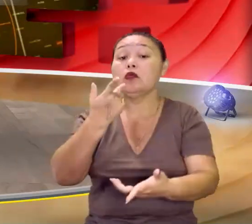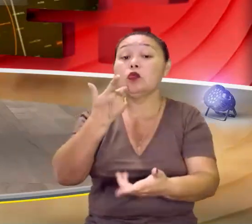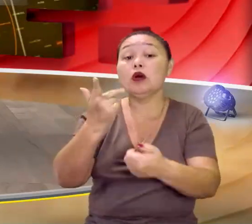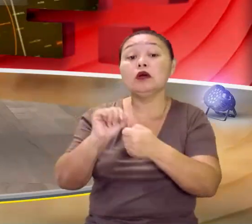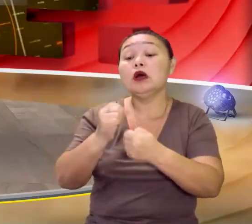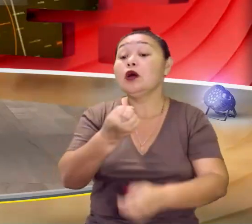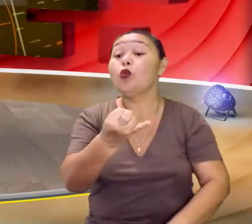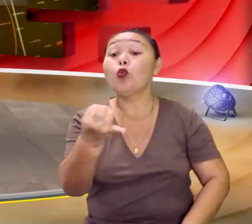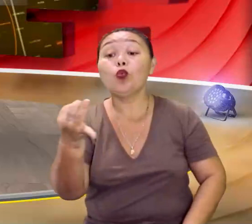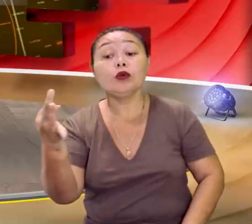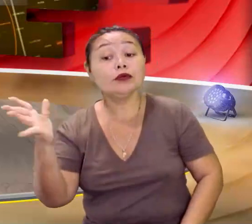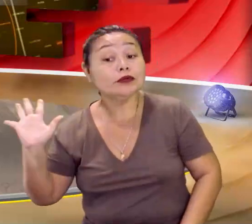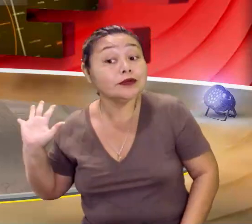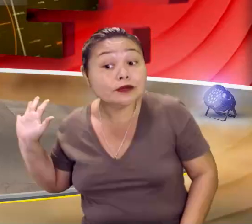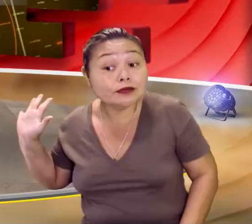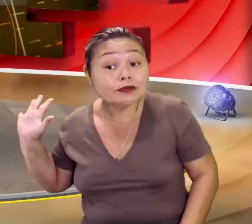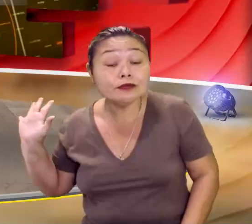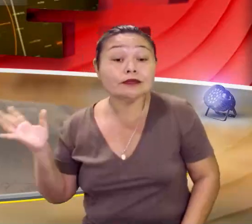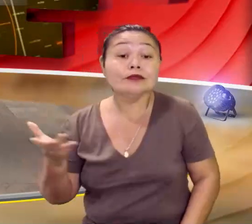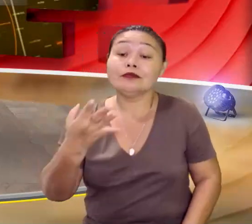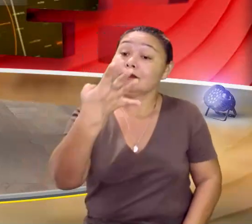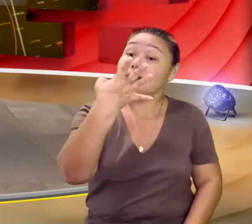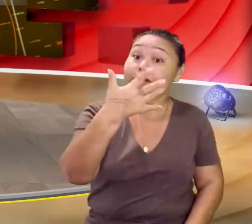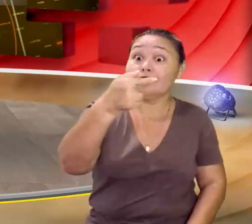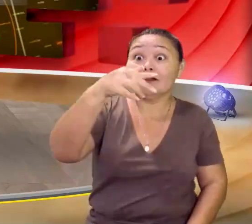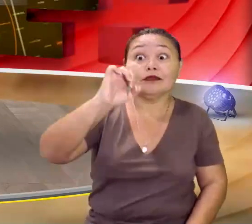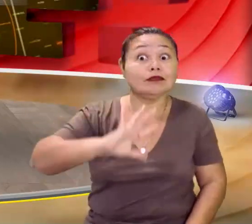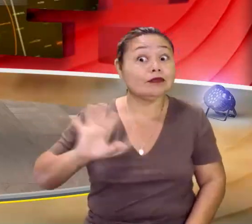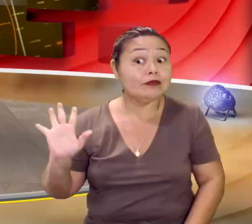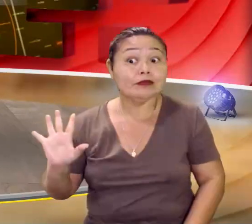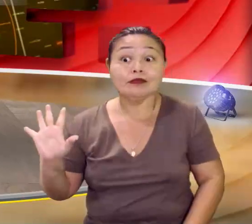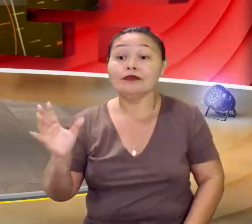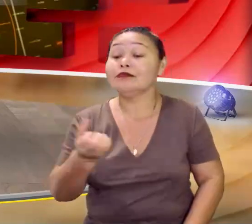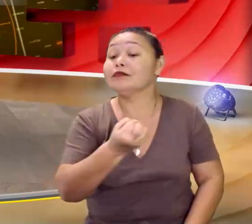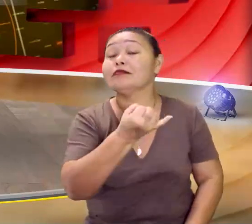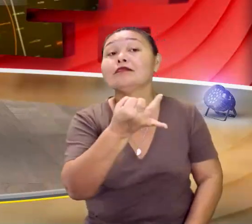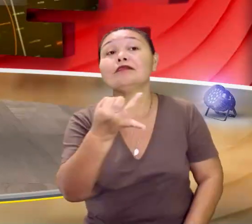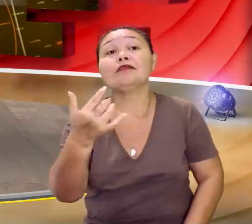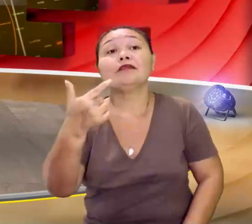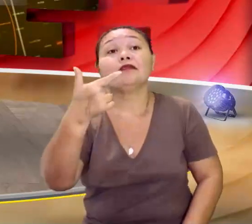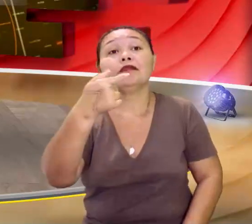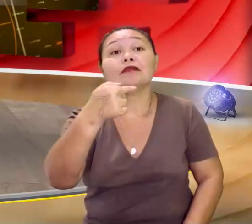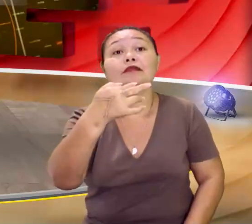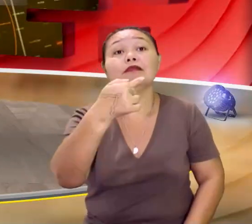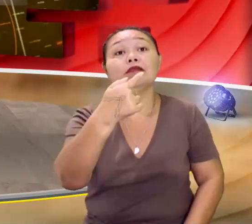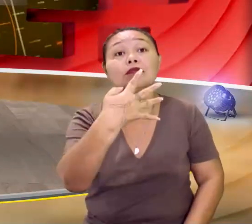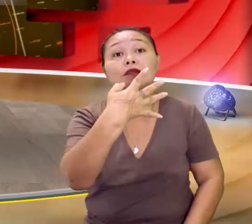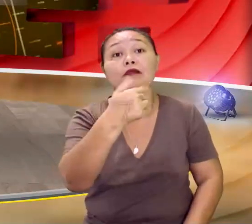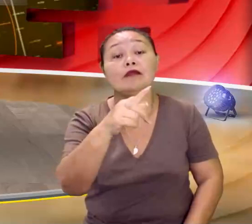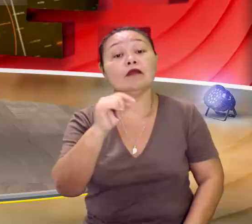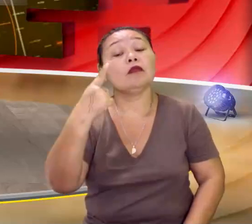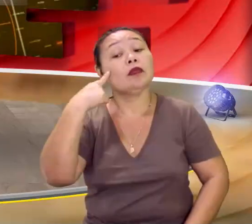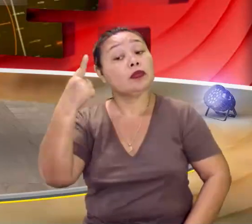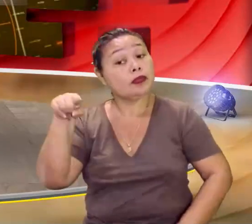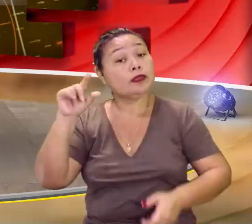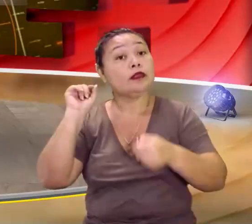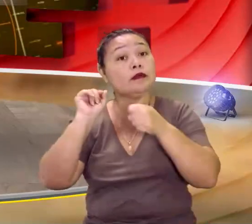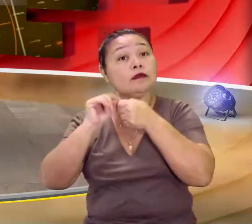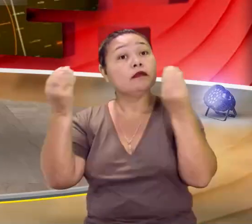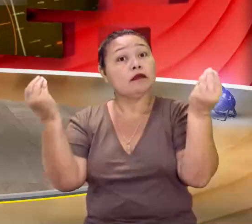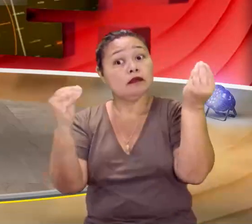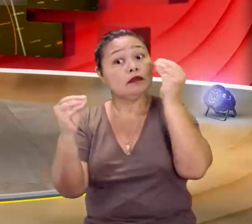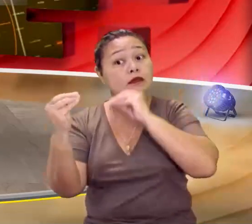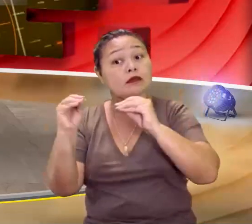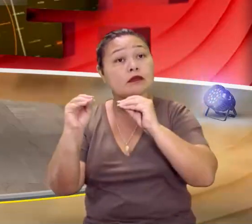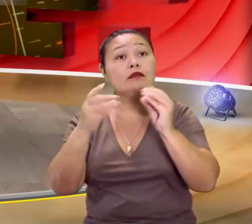com o quantitativo. Está aqui, 470. É só o quantitativo. E esse quantitativo vai ter que ser feito no